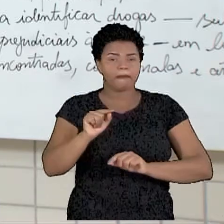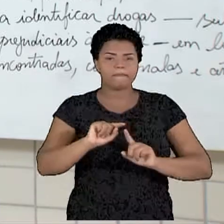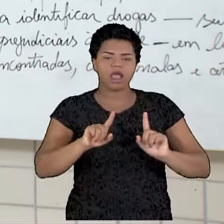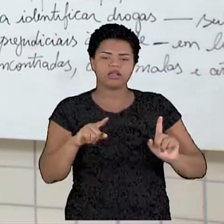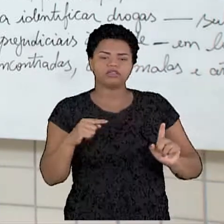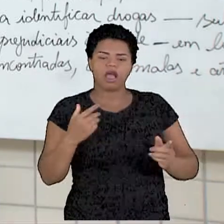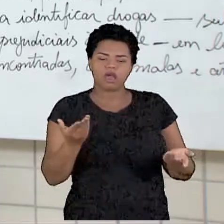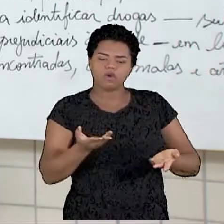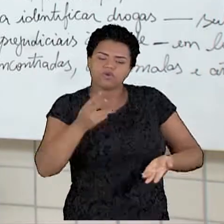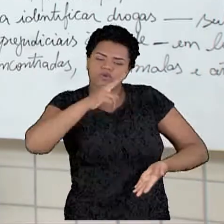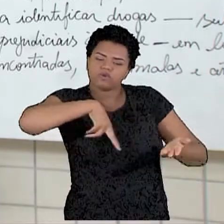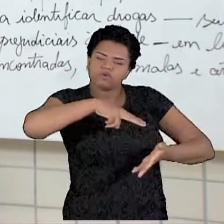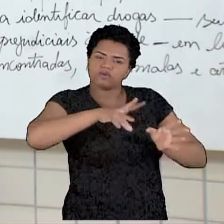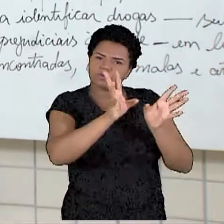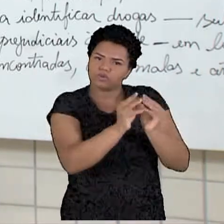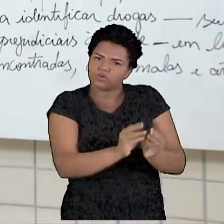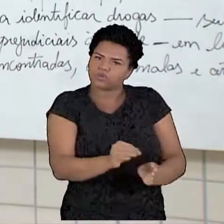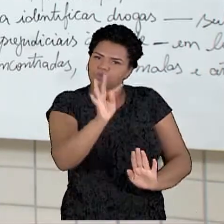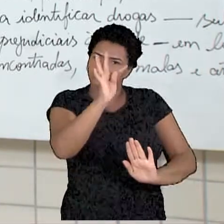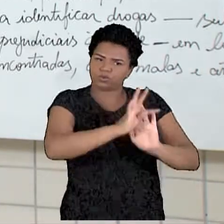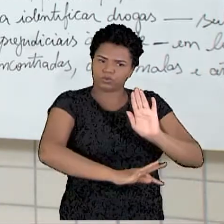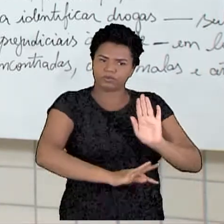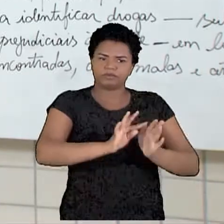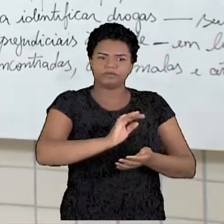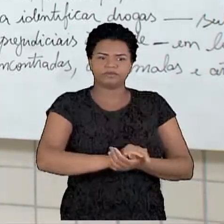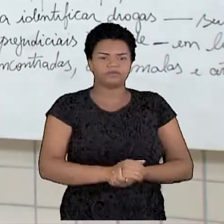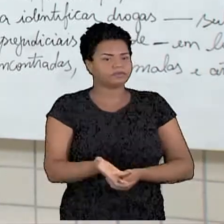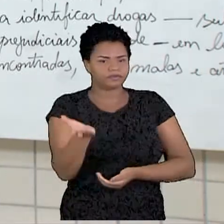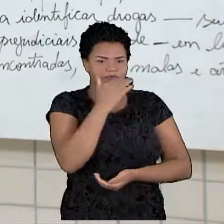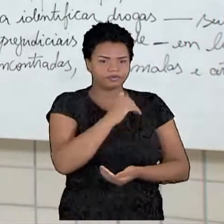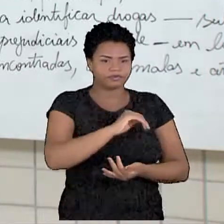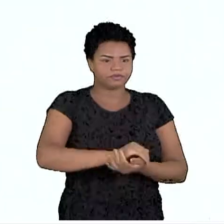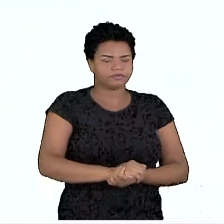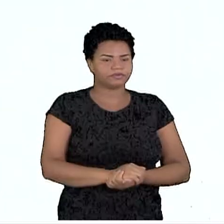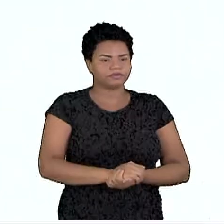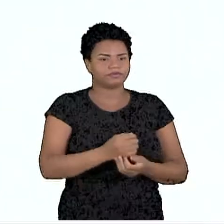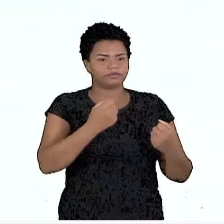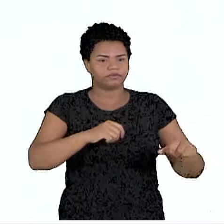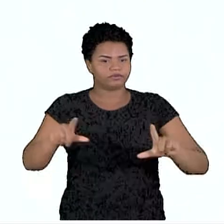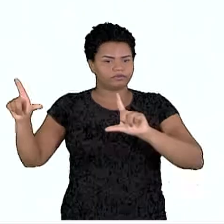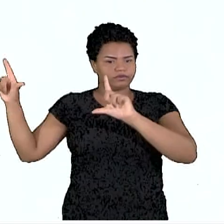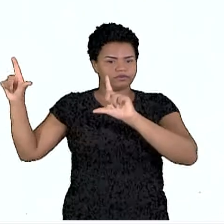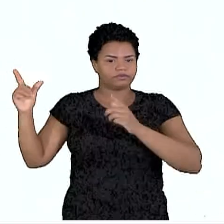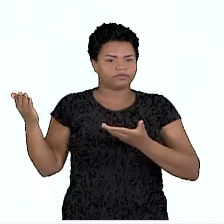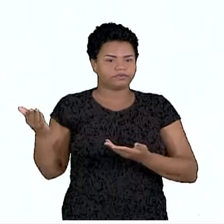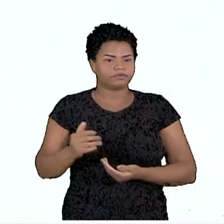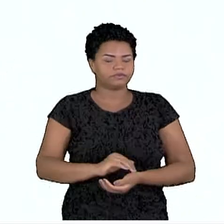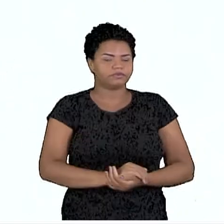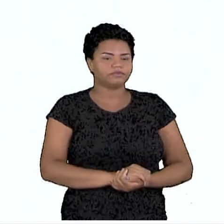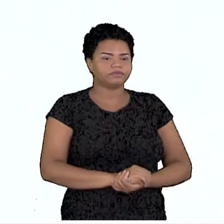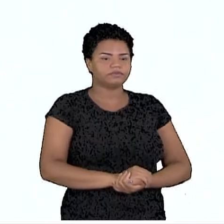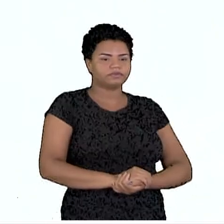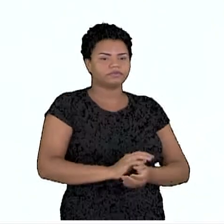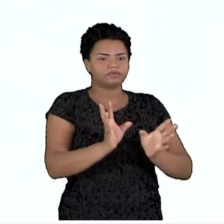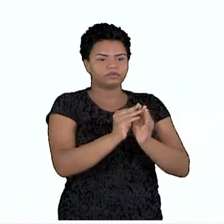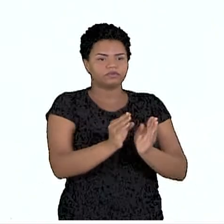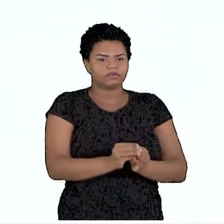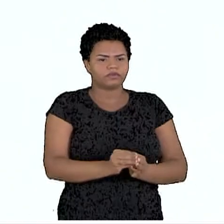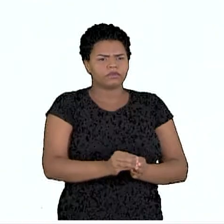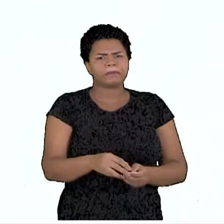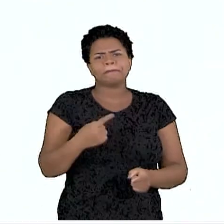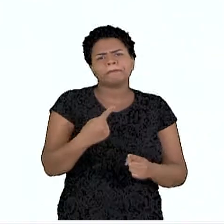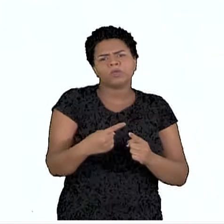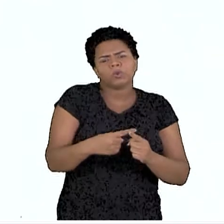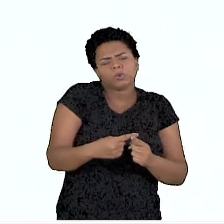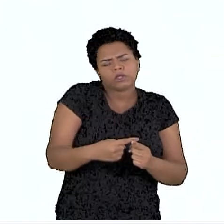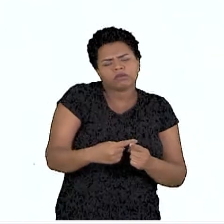o resumo desse texto. Vamos a eles? Na tela, por favor. Resumo do texto. Por que o nariz